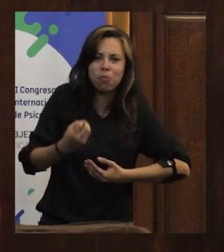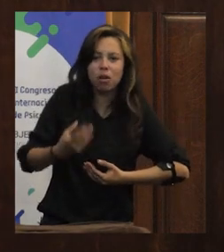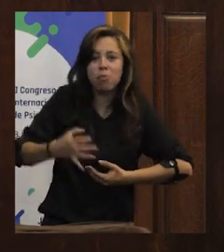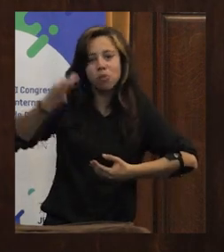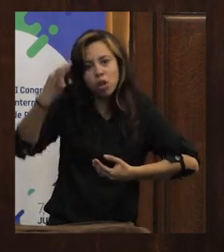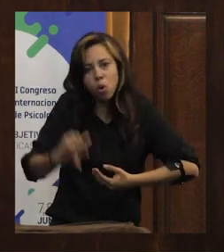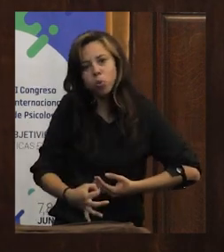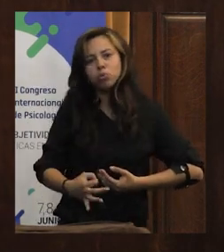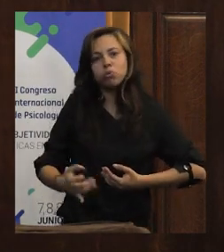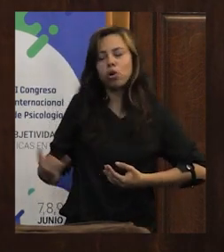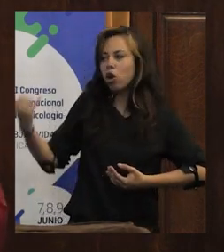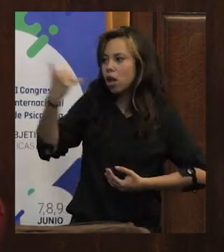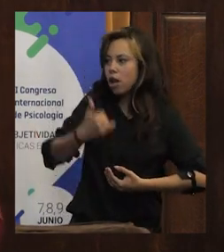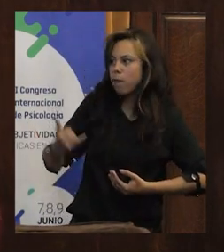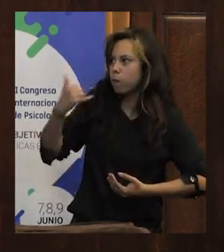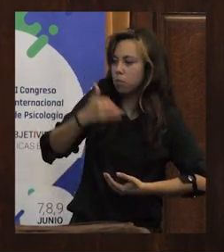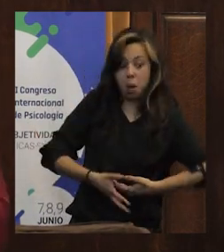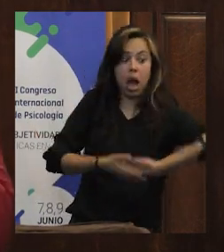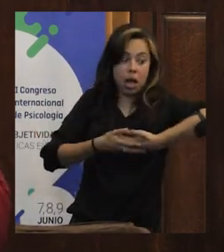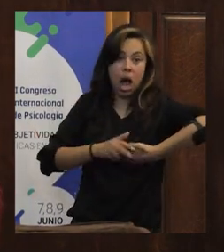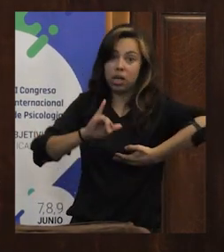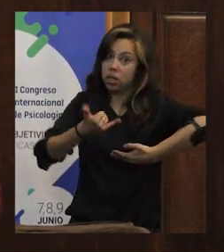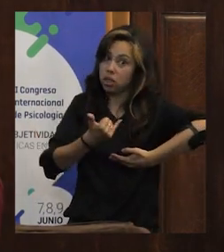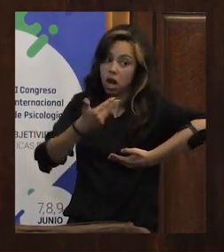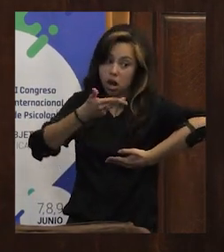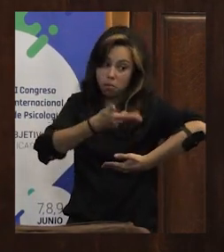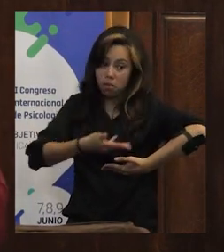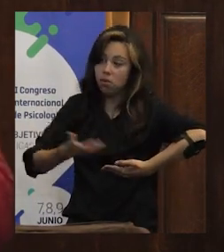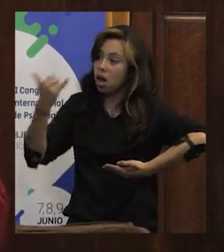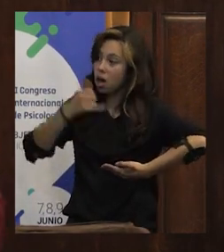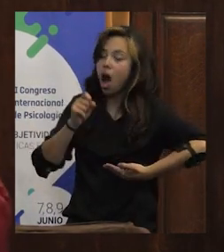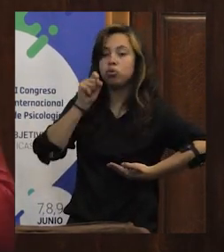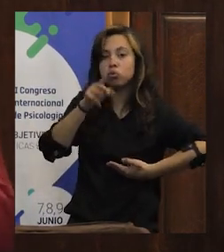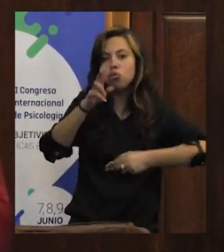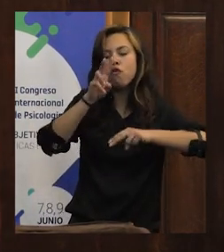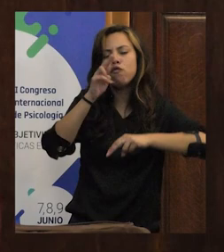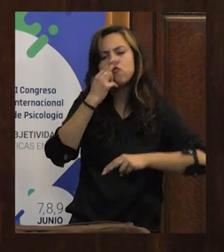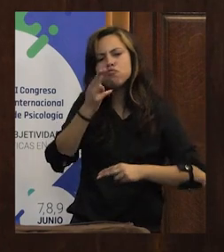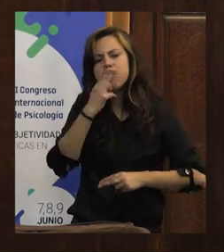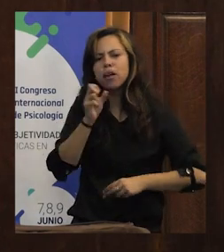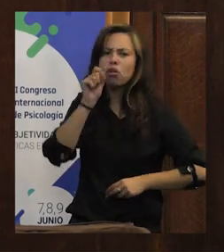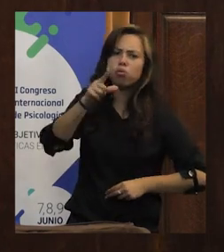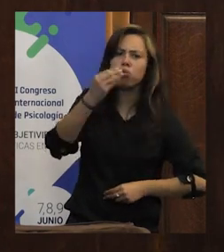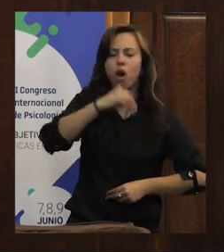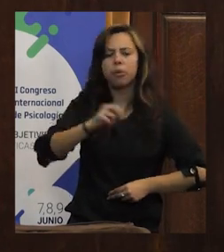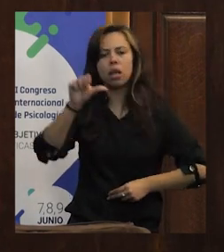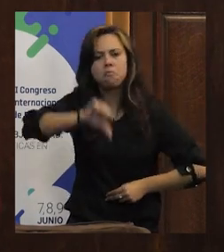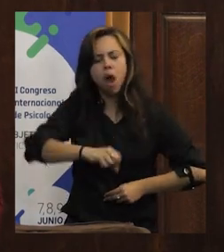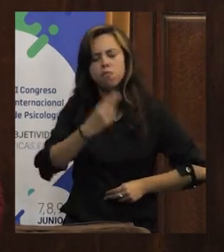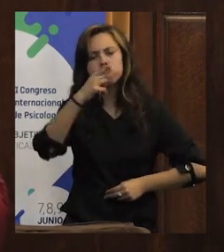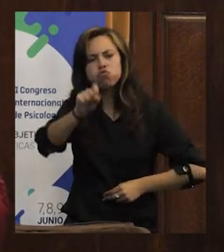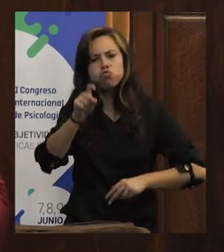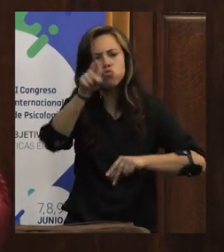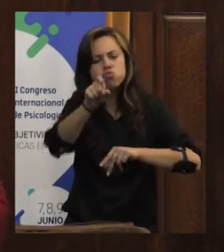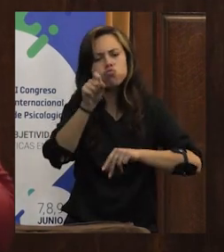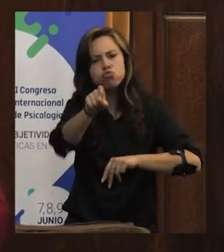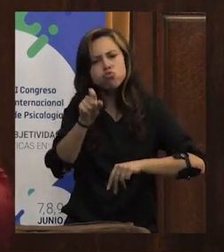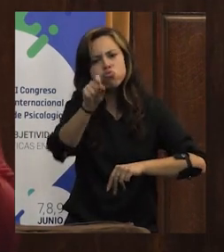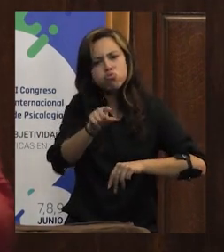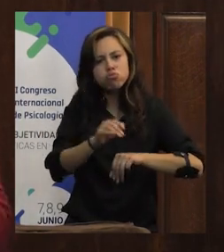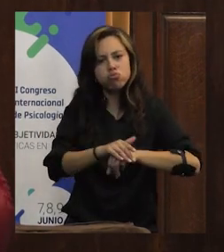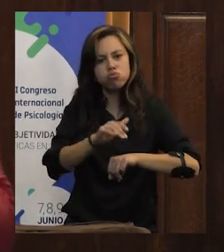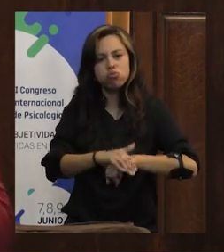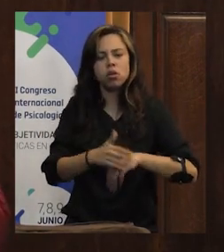eso, o fumar o hacer no sé qué, porque si no, tu nené. ¿Sí? Entonces depende de